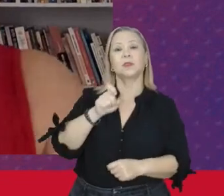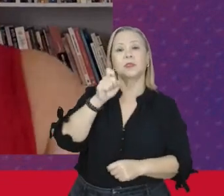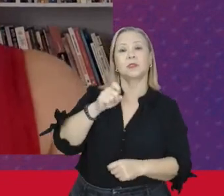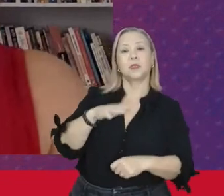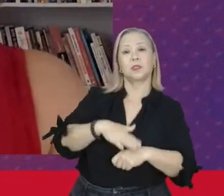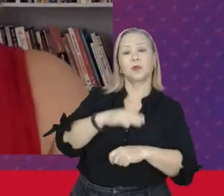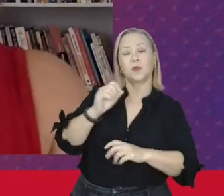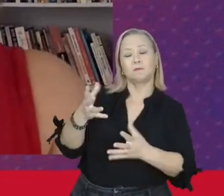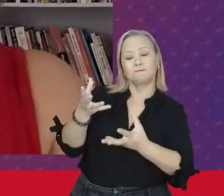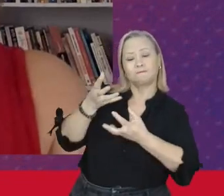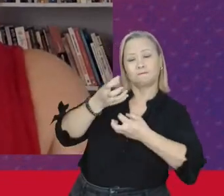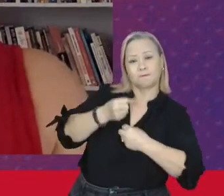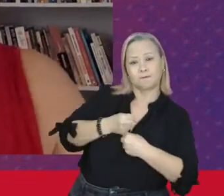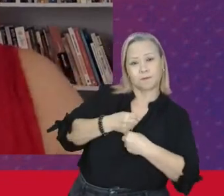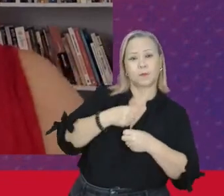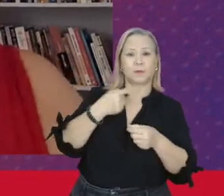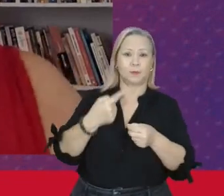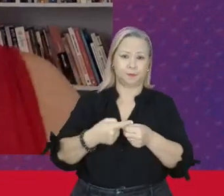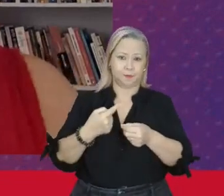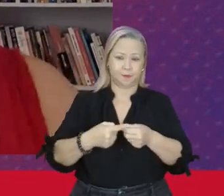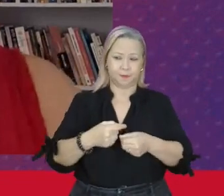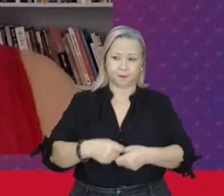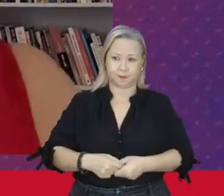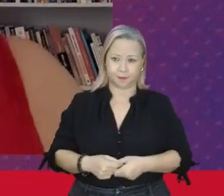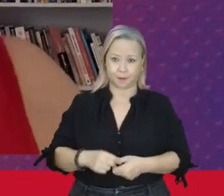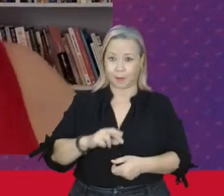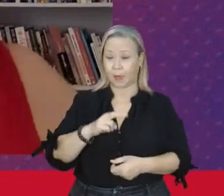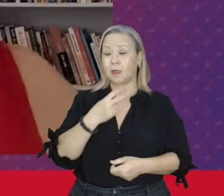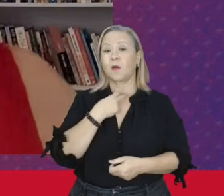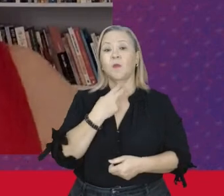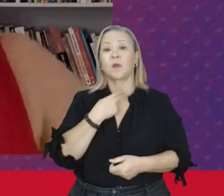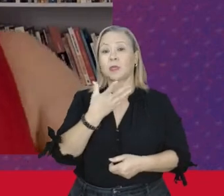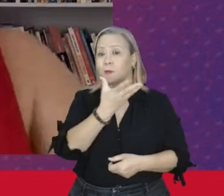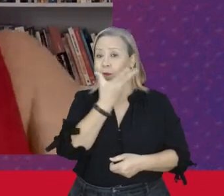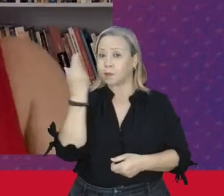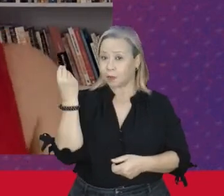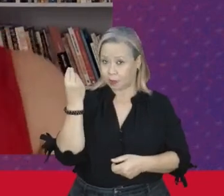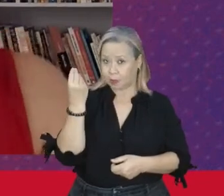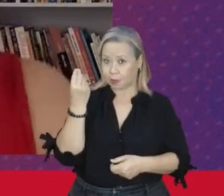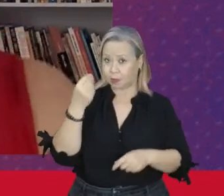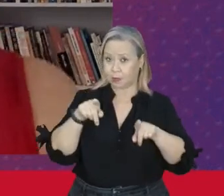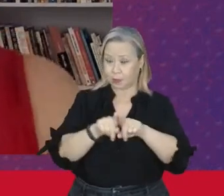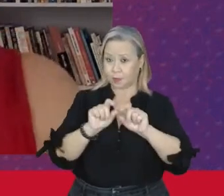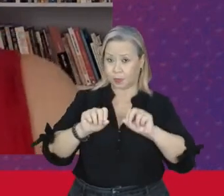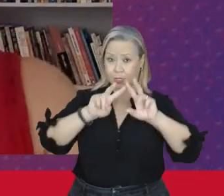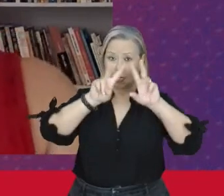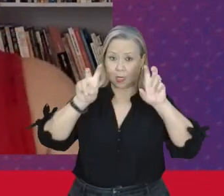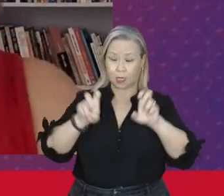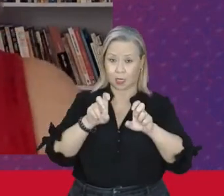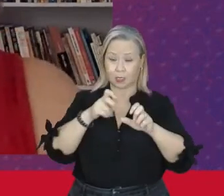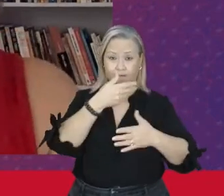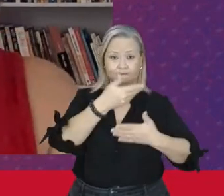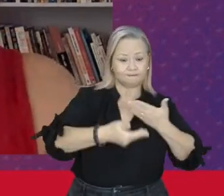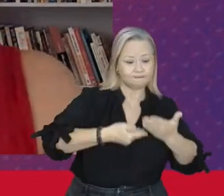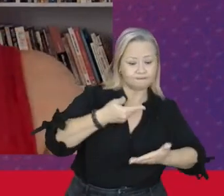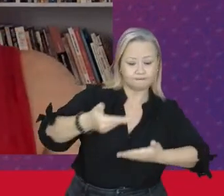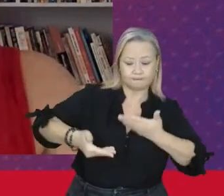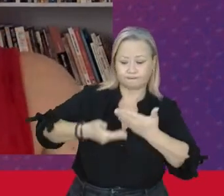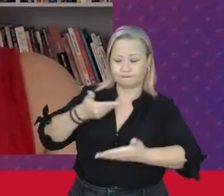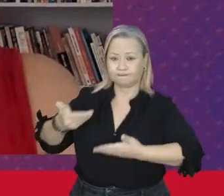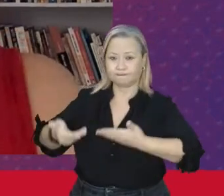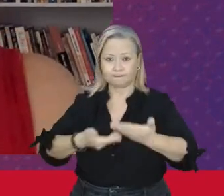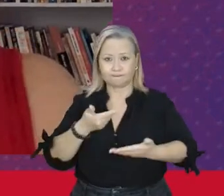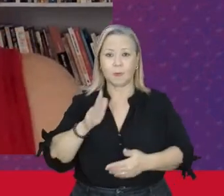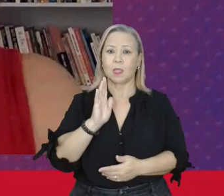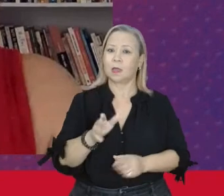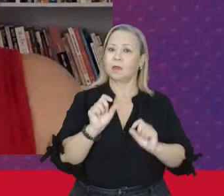bem acolhidas nas cidades. Não podemos esquecer também a questão da interseccionalidade, que